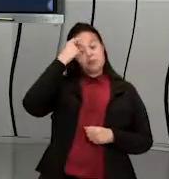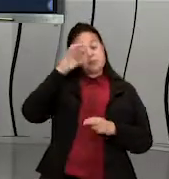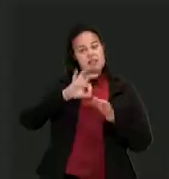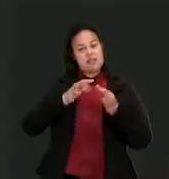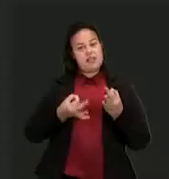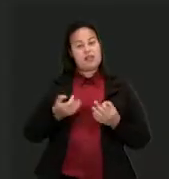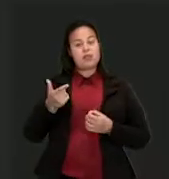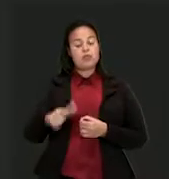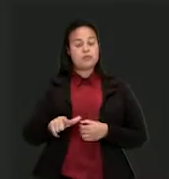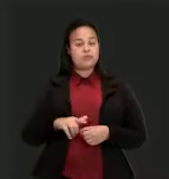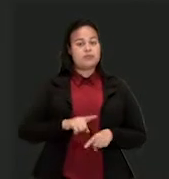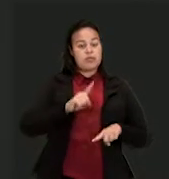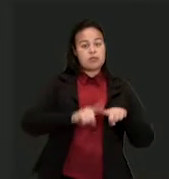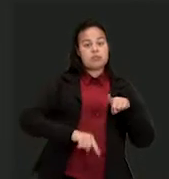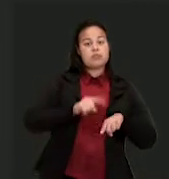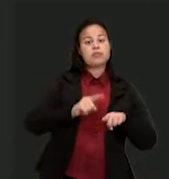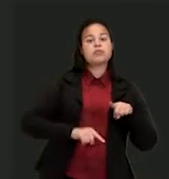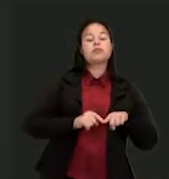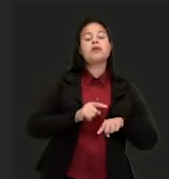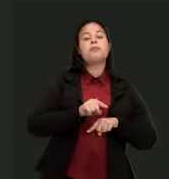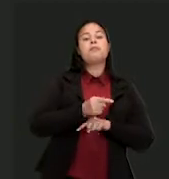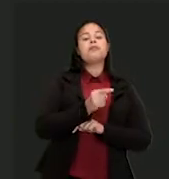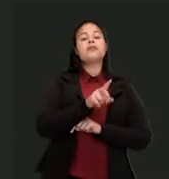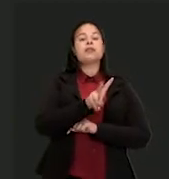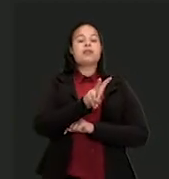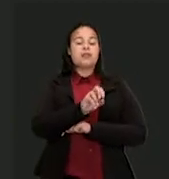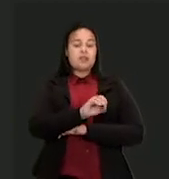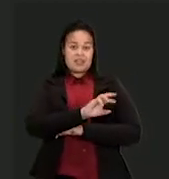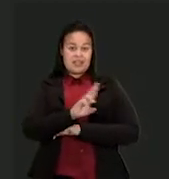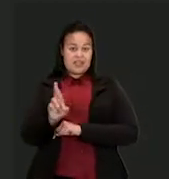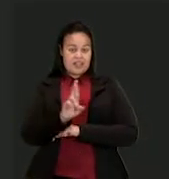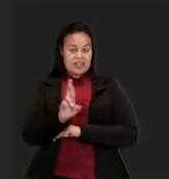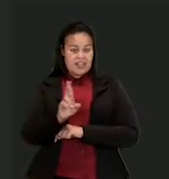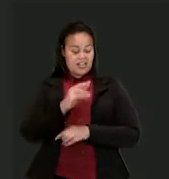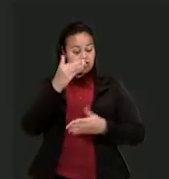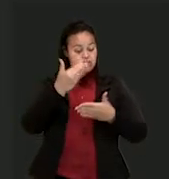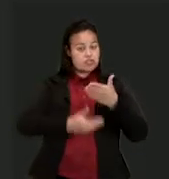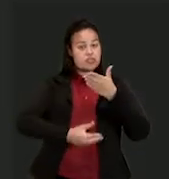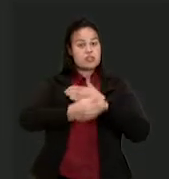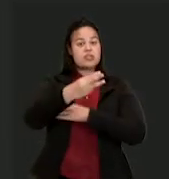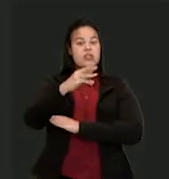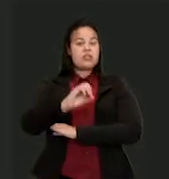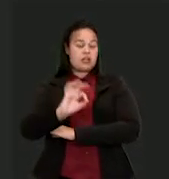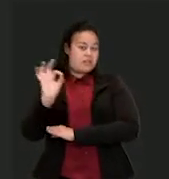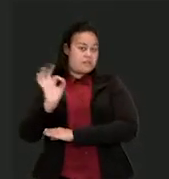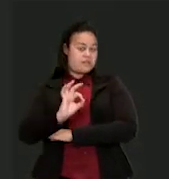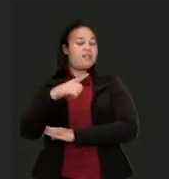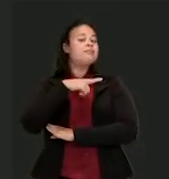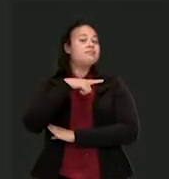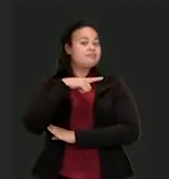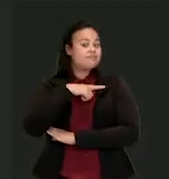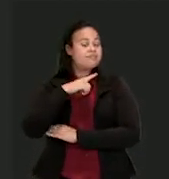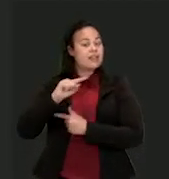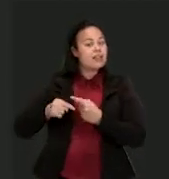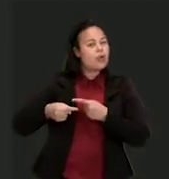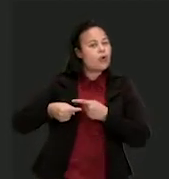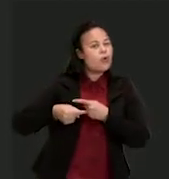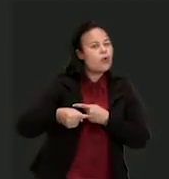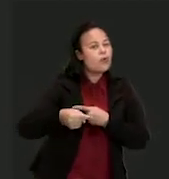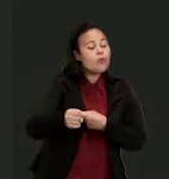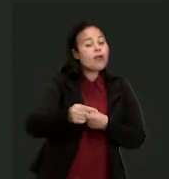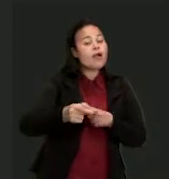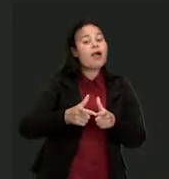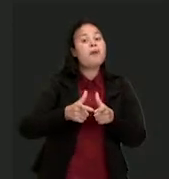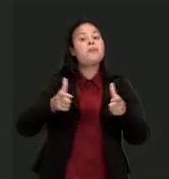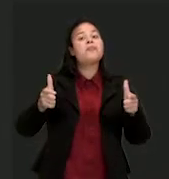aqui, ó. Um produto que custa R$ 1.500 teve um desconto de 30%. E após alguns dias teve